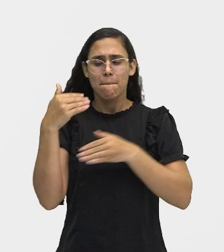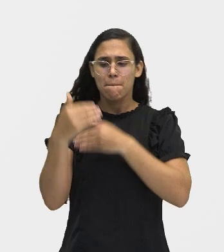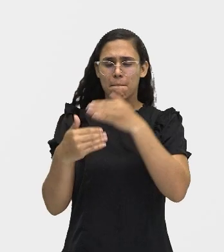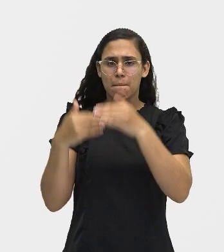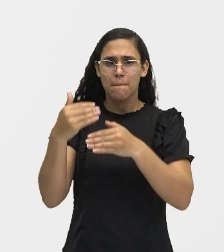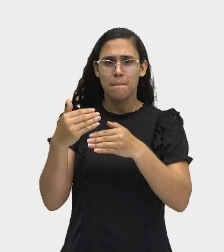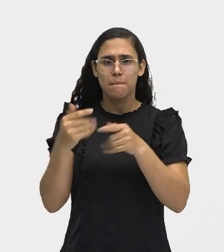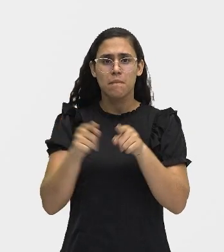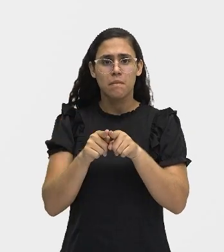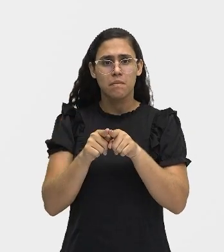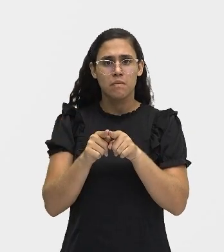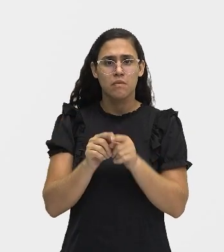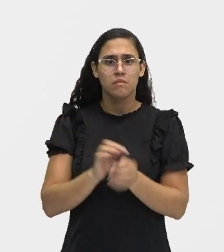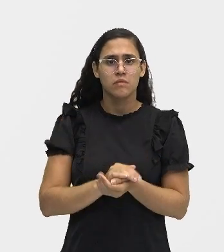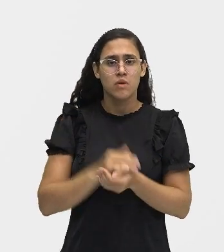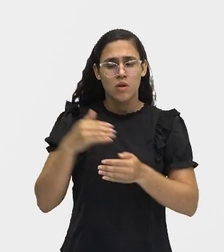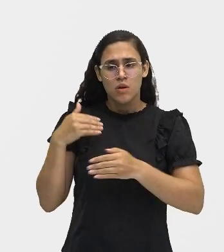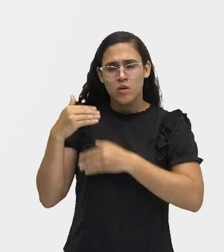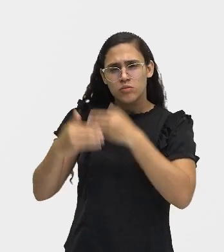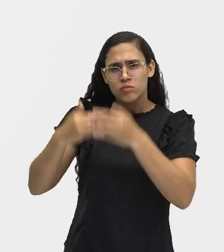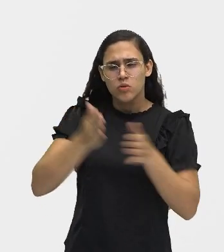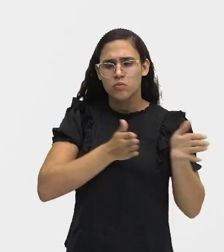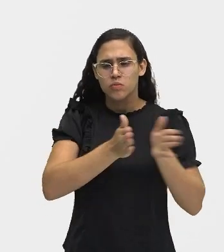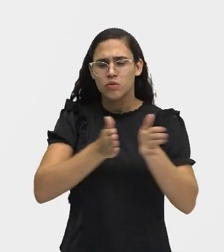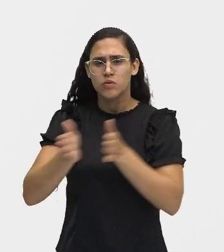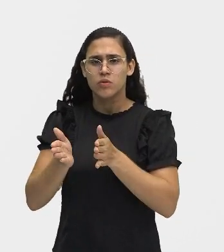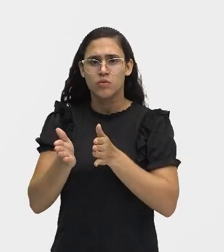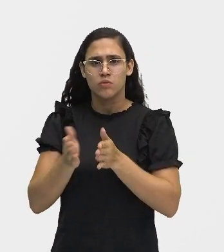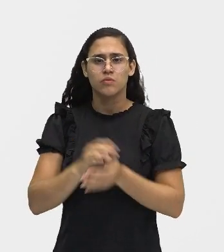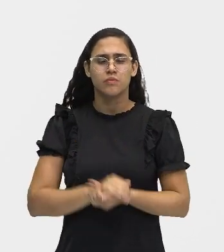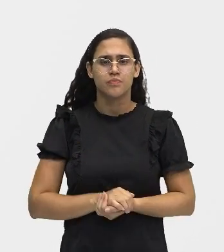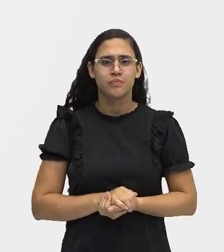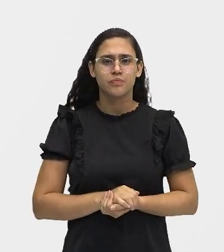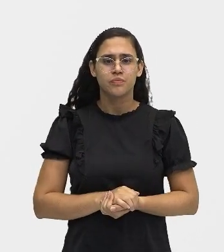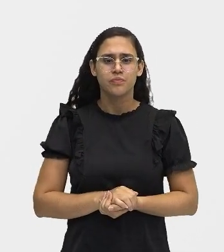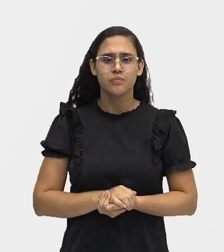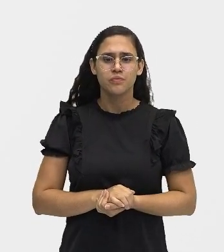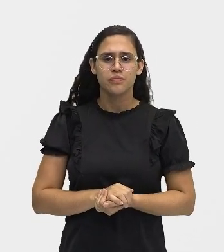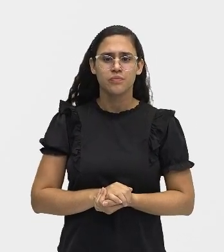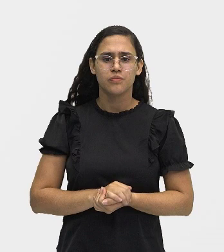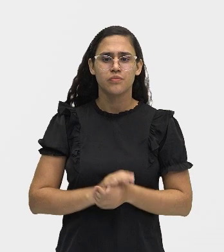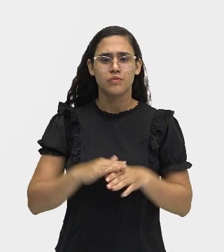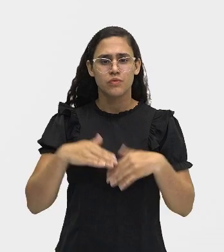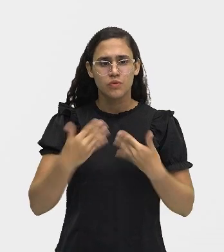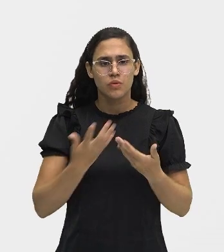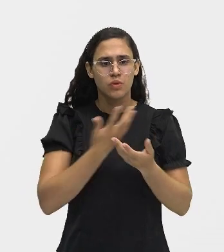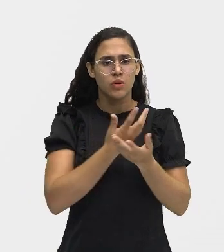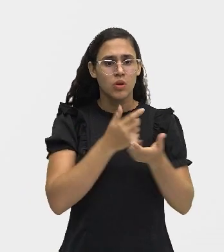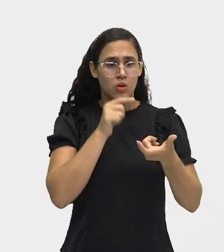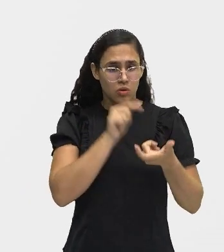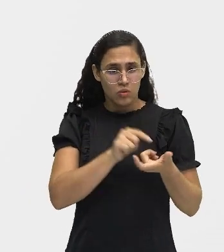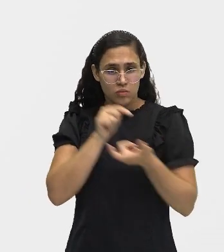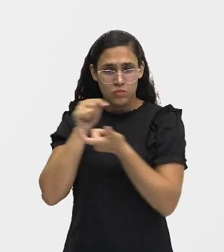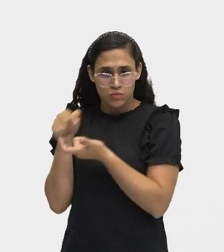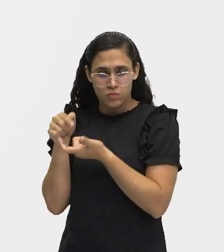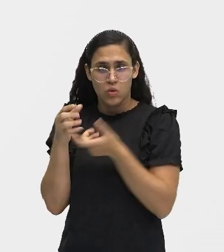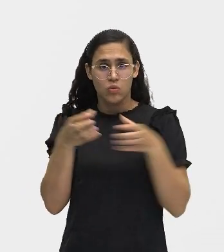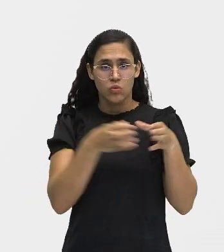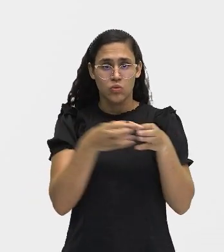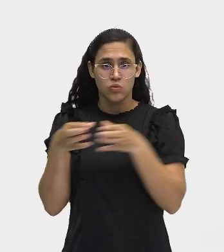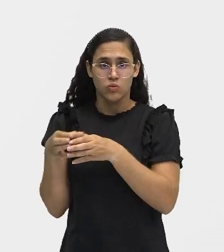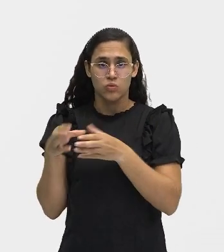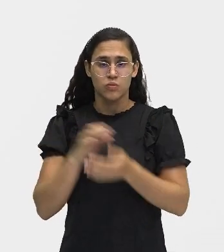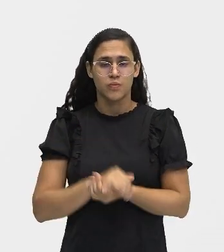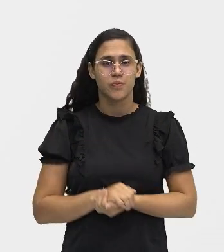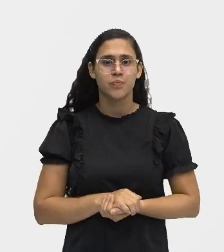evolução dos seres vivos ao longo das eras geológicas também, tá? Então, são os somatofósseis e os equinofósseis, né? E